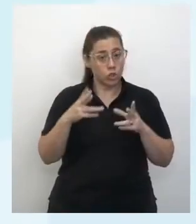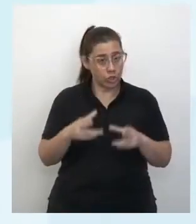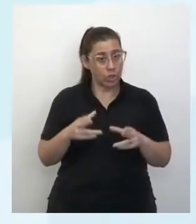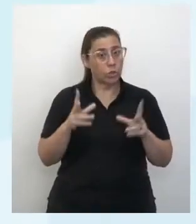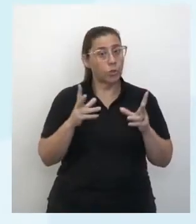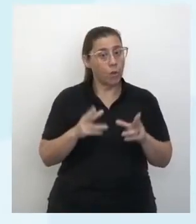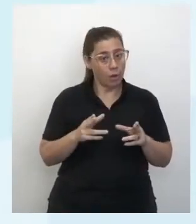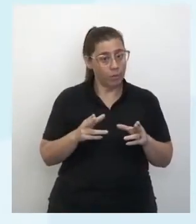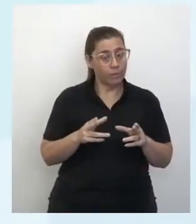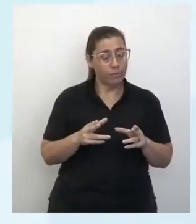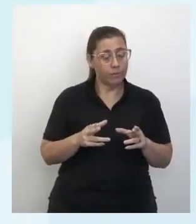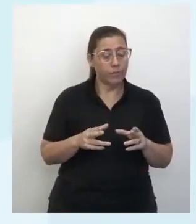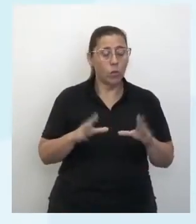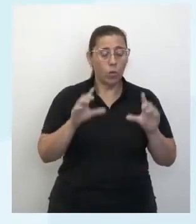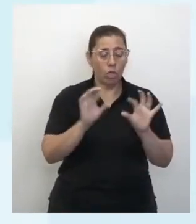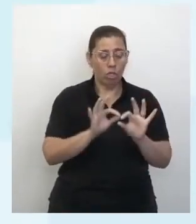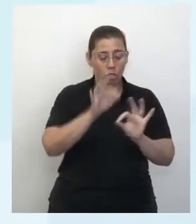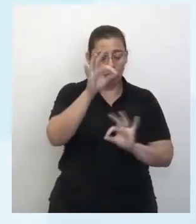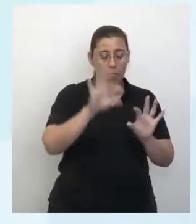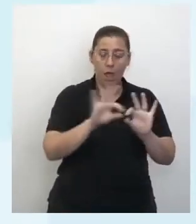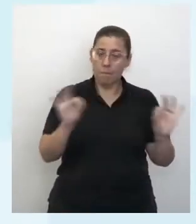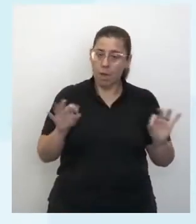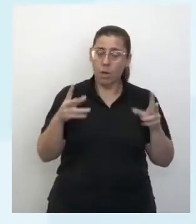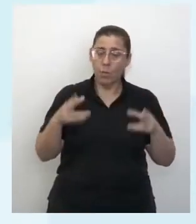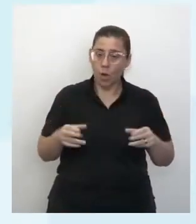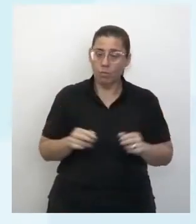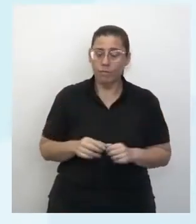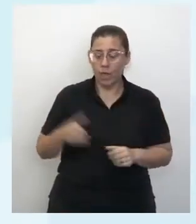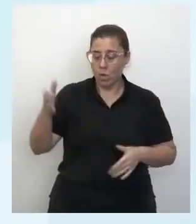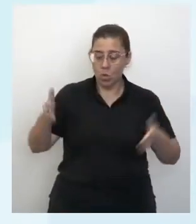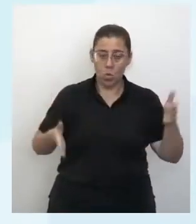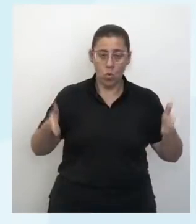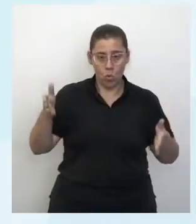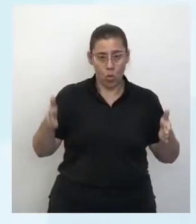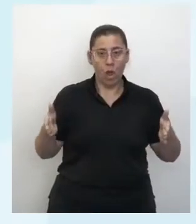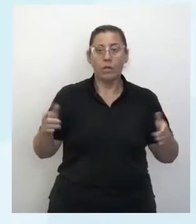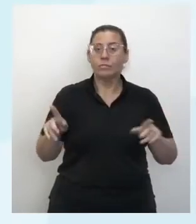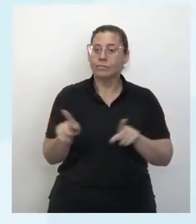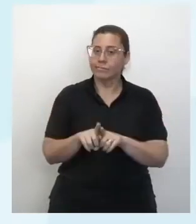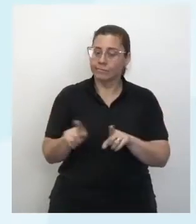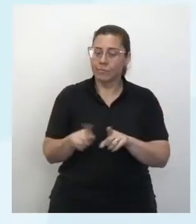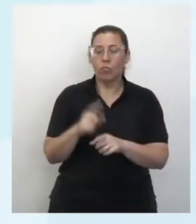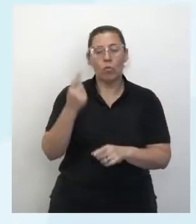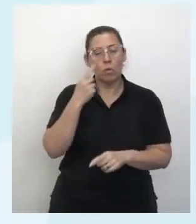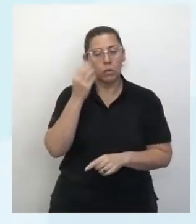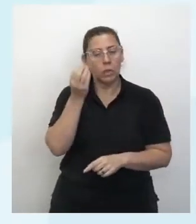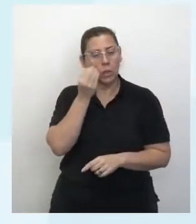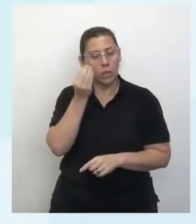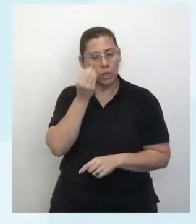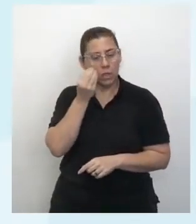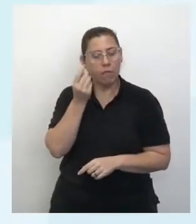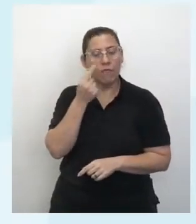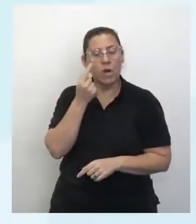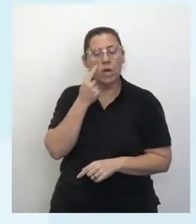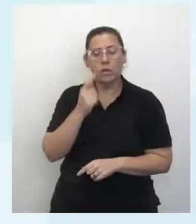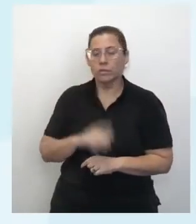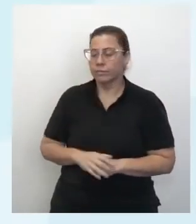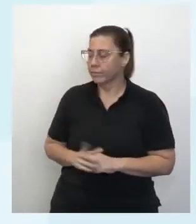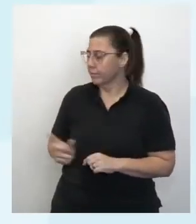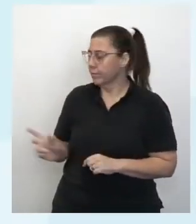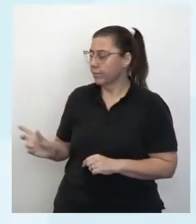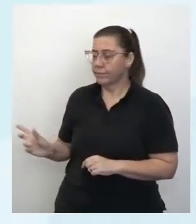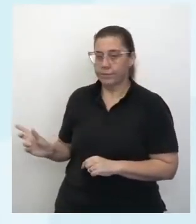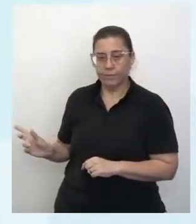os ângulos têm que ser iguais, não é isso? Congruentes, e os lados proporcionais. Então, vamos tentar ver. Bom, a forma